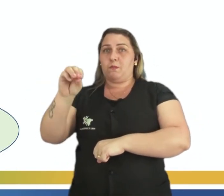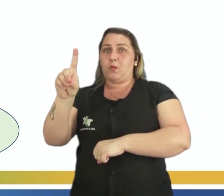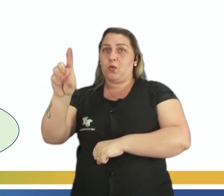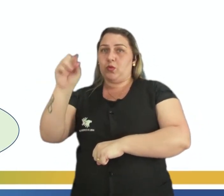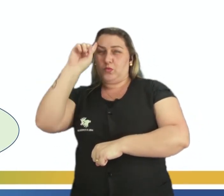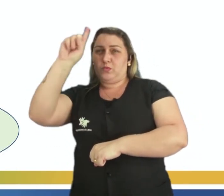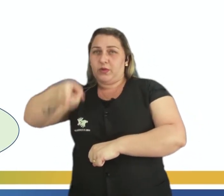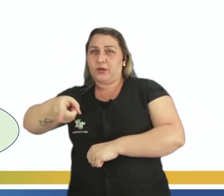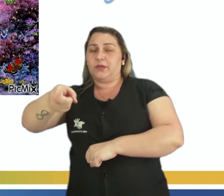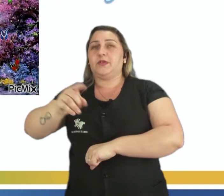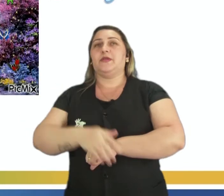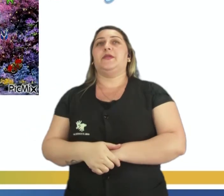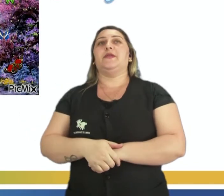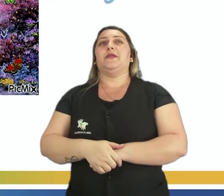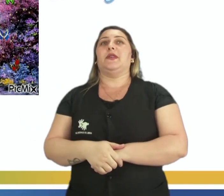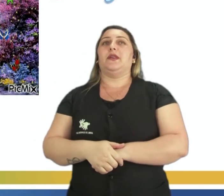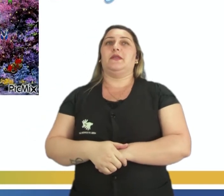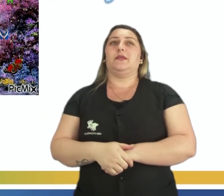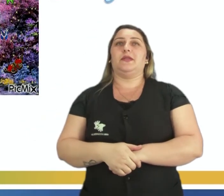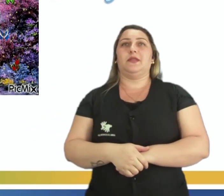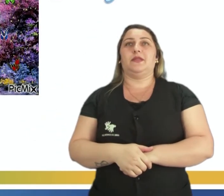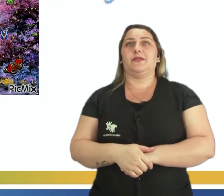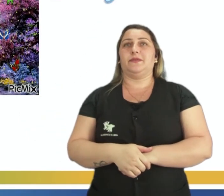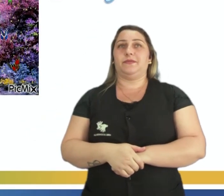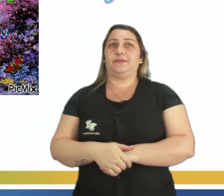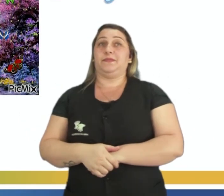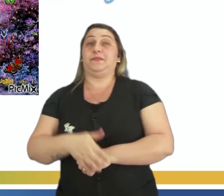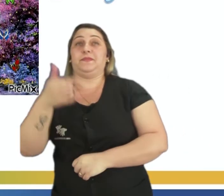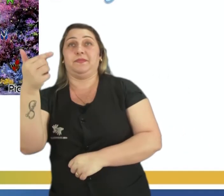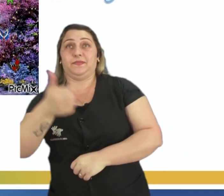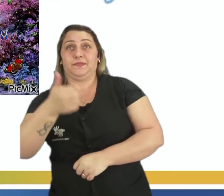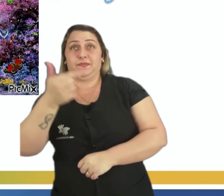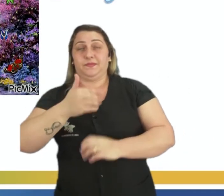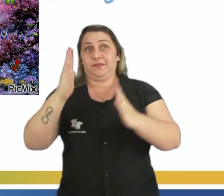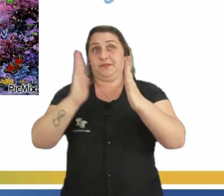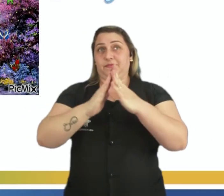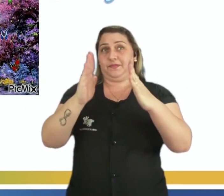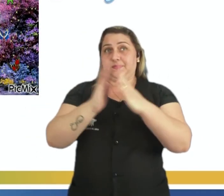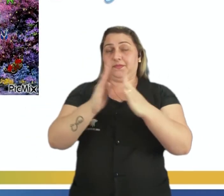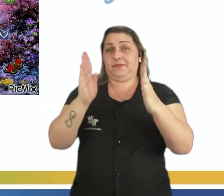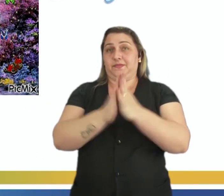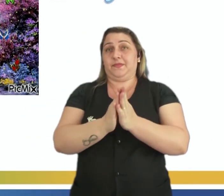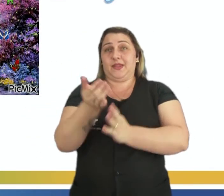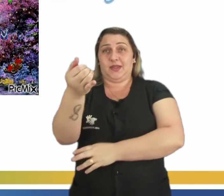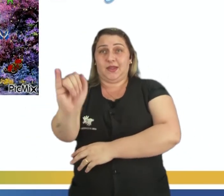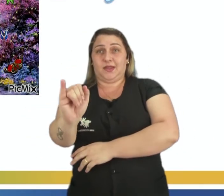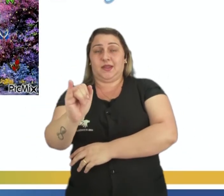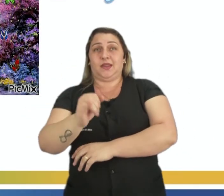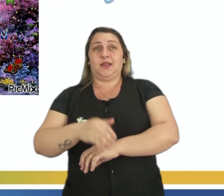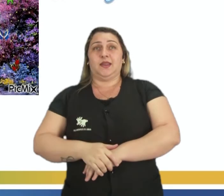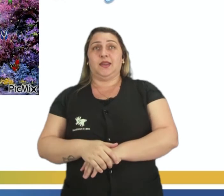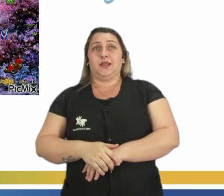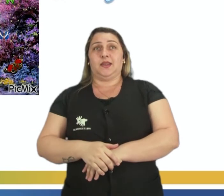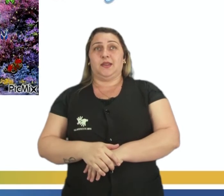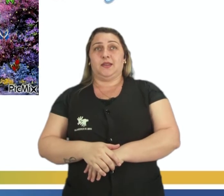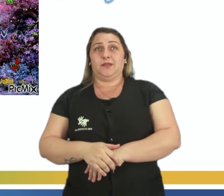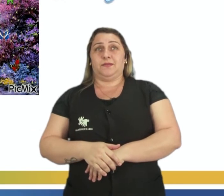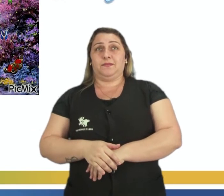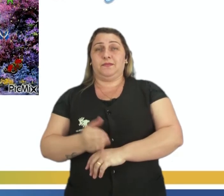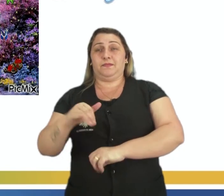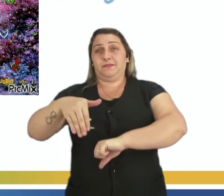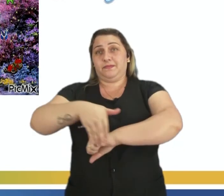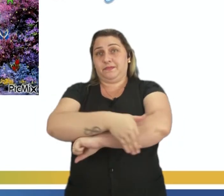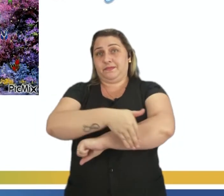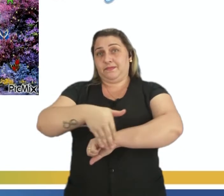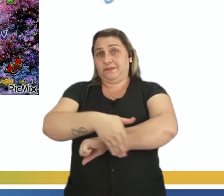modo imperativo. Já nesse texto aqui, se essa rua fosse minha, pode cantar também. Vamos lá?